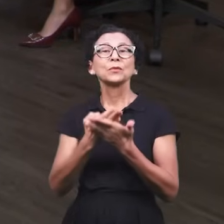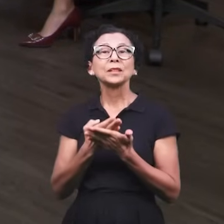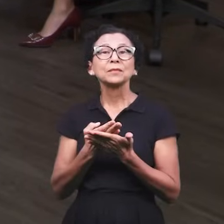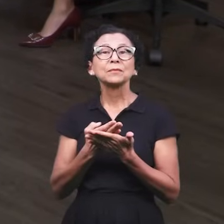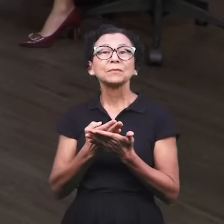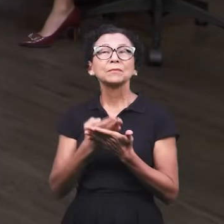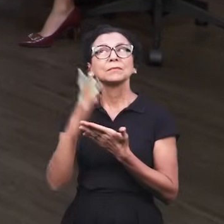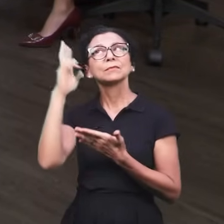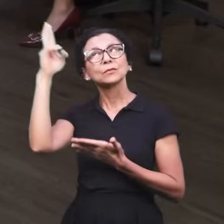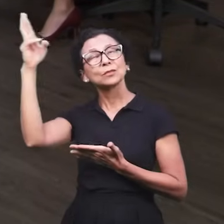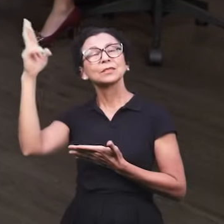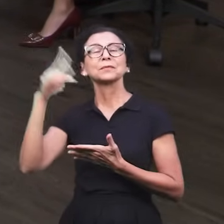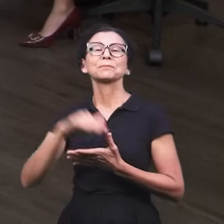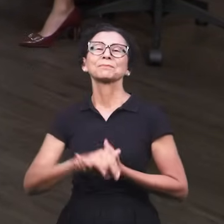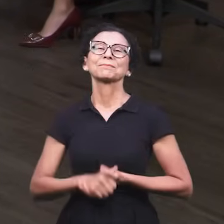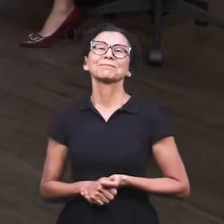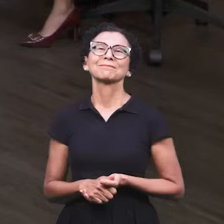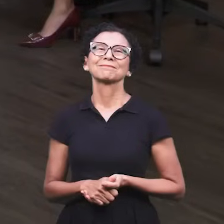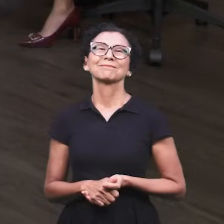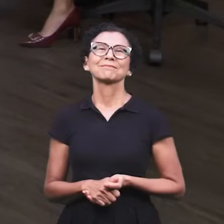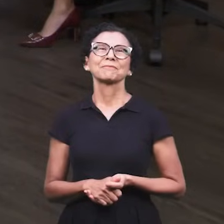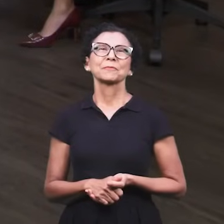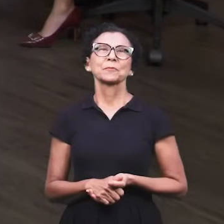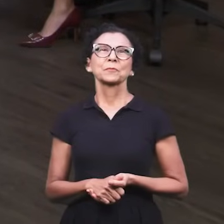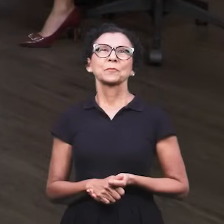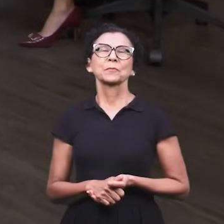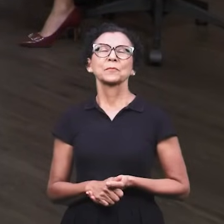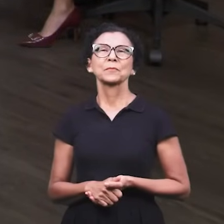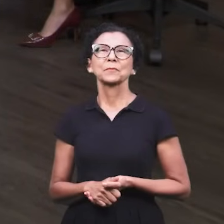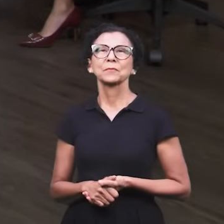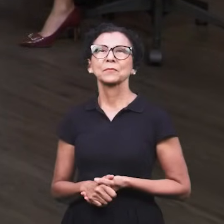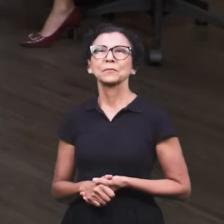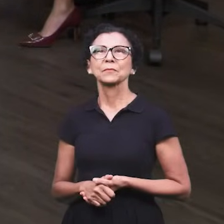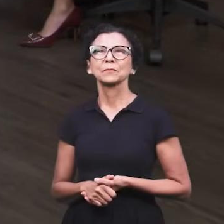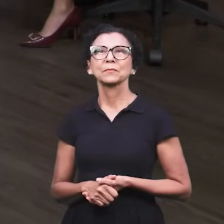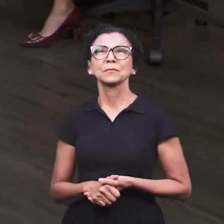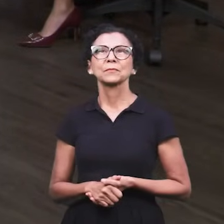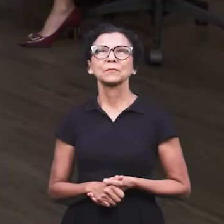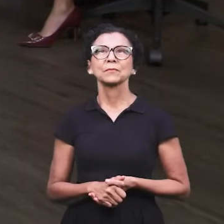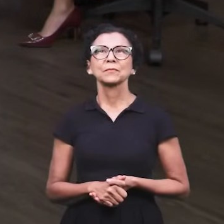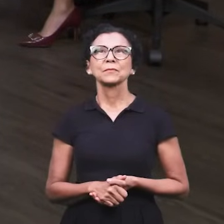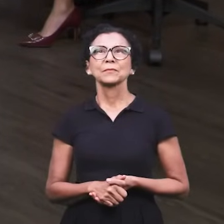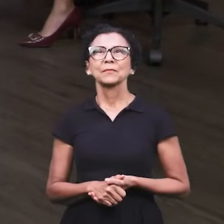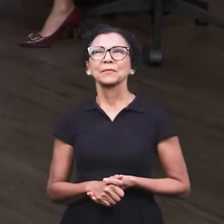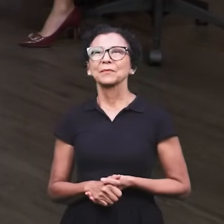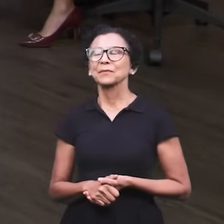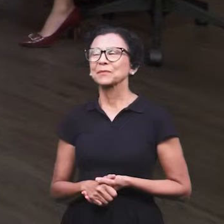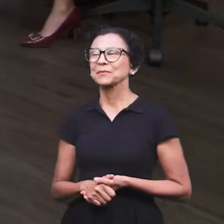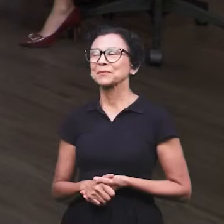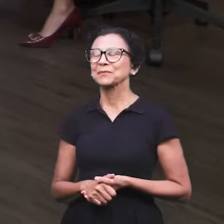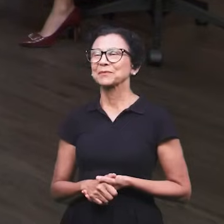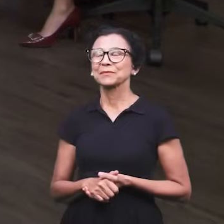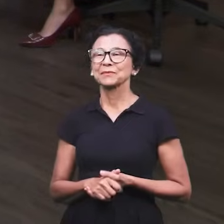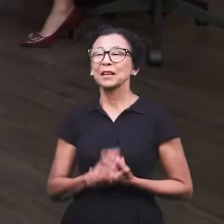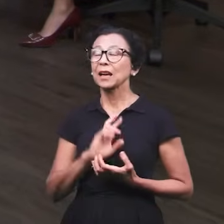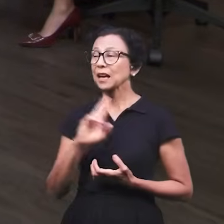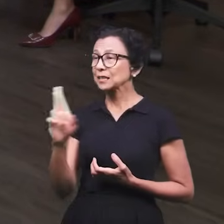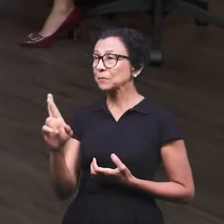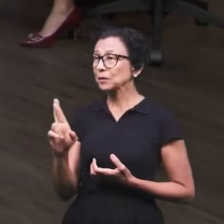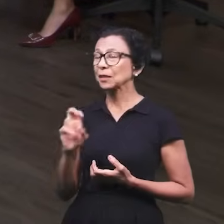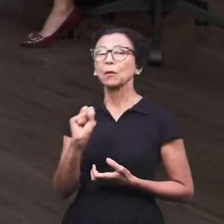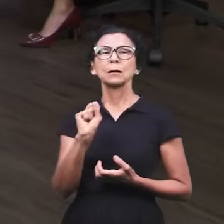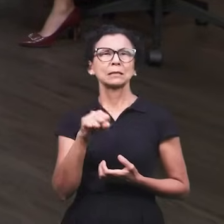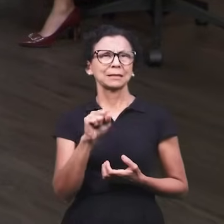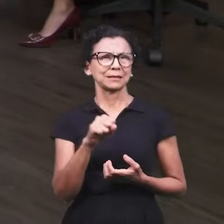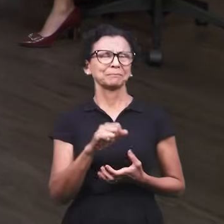a Deus. Está firme nele. Bendito seja o Senhor. Isabela, respondeu? Sim, com certeza. Amém. Glórias a